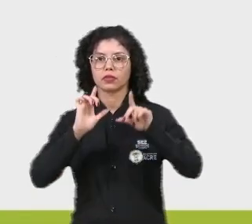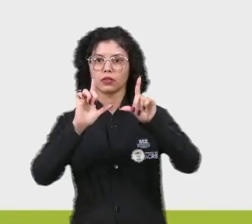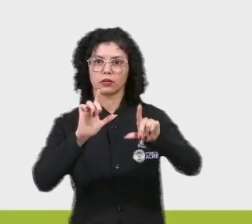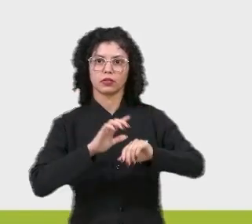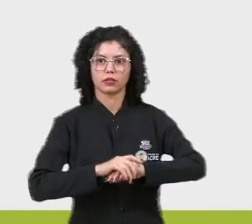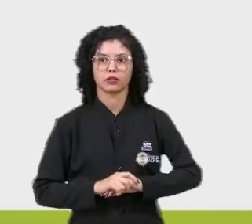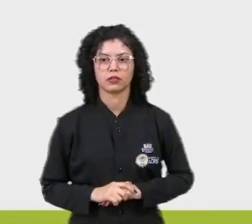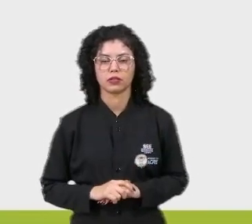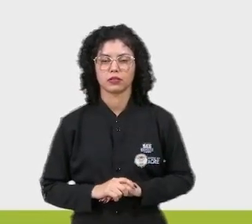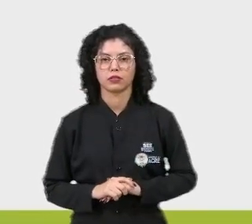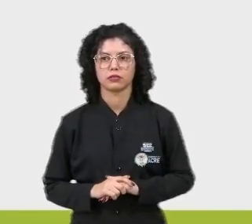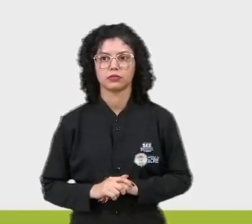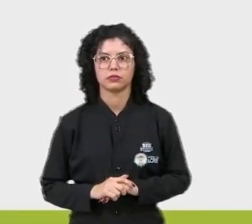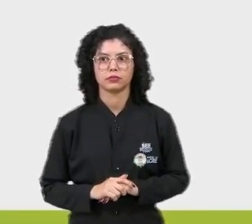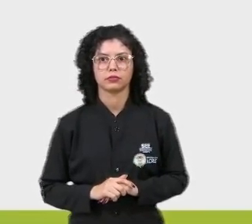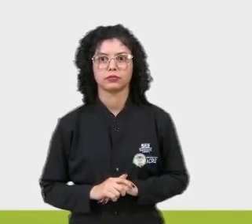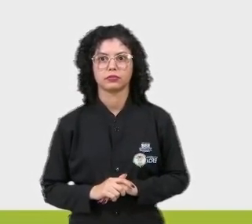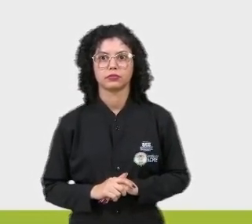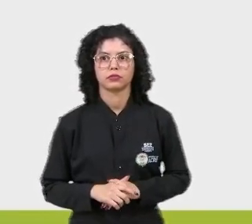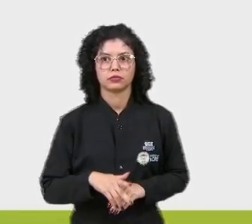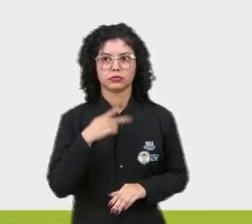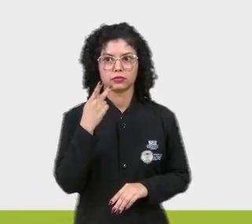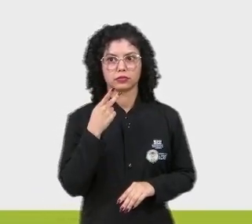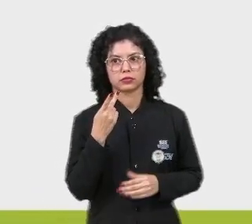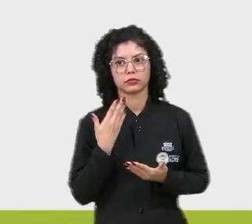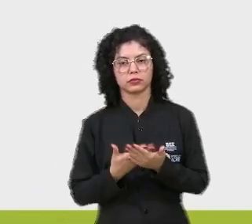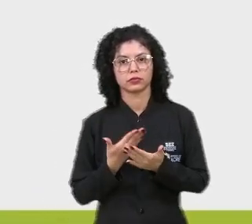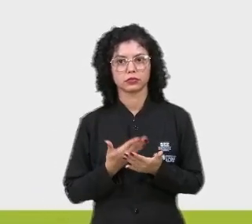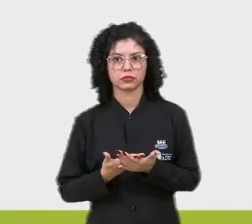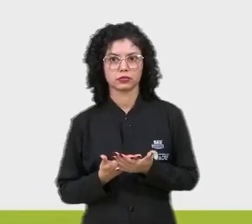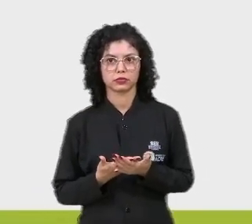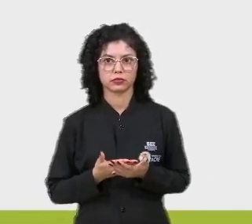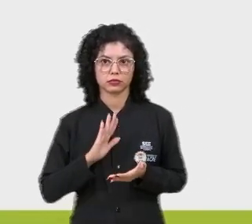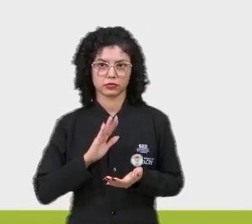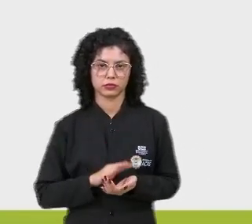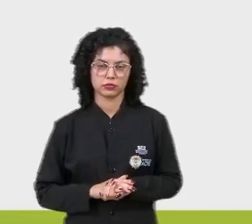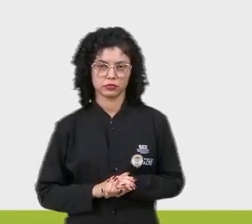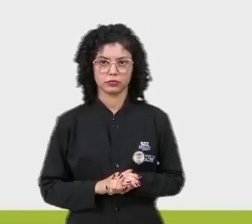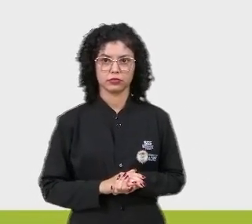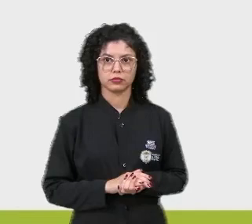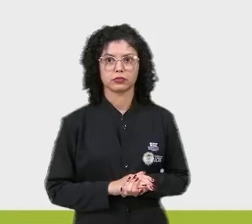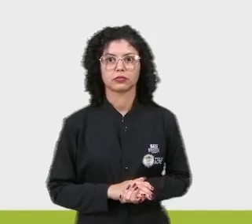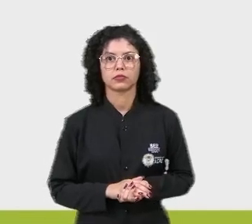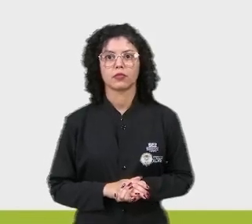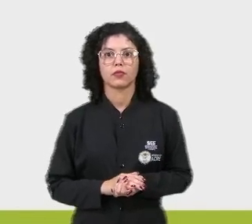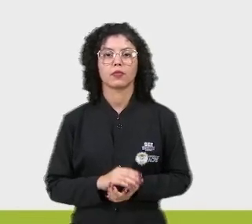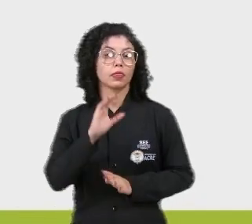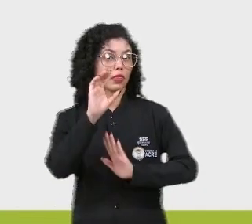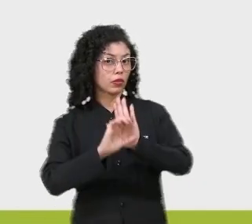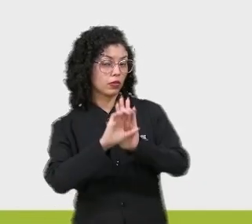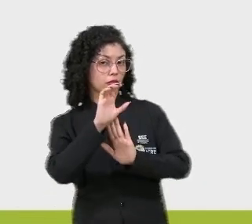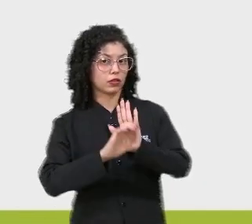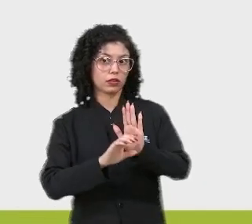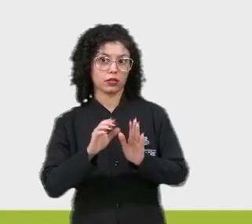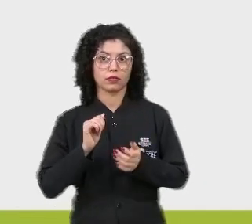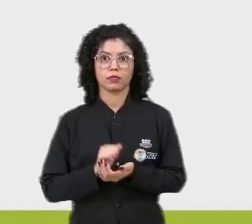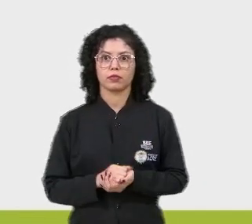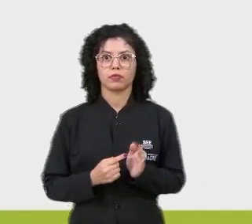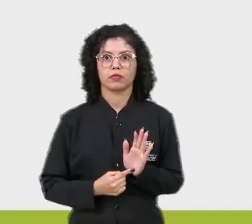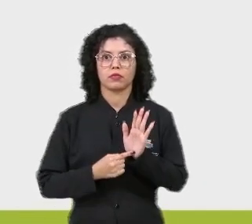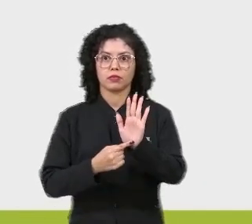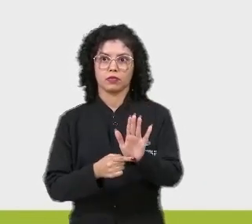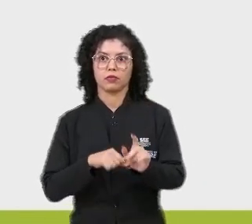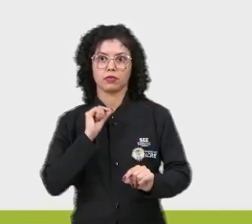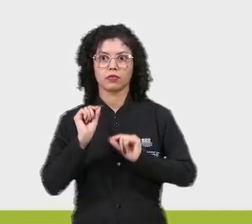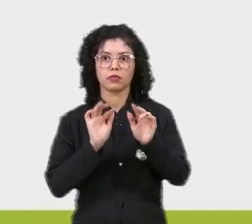que eh comentei lá na nossa aula sobre intertextualidade vamos lá no contexto da ilustração a frase